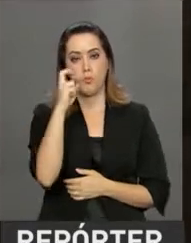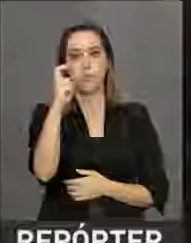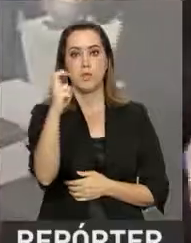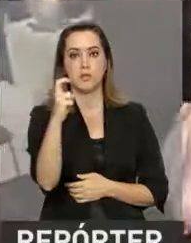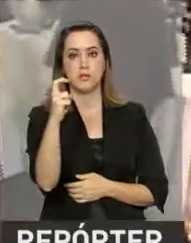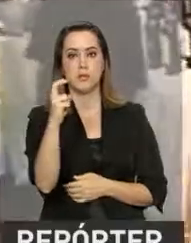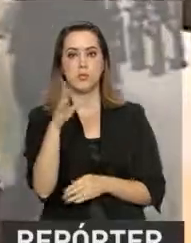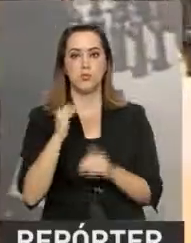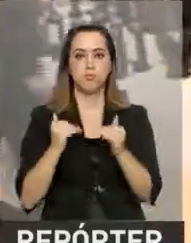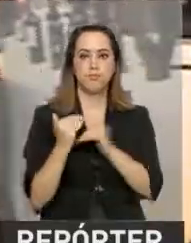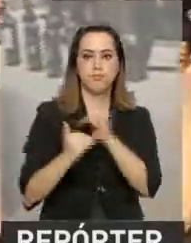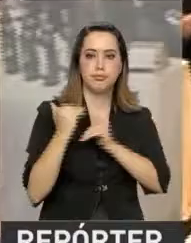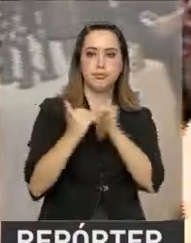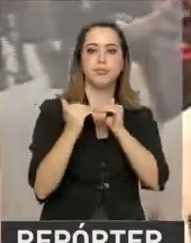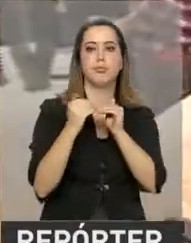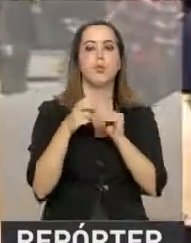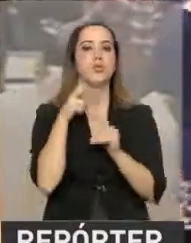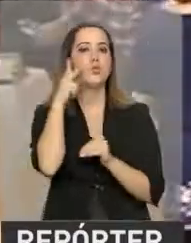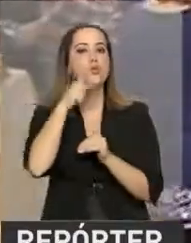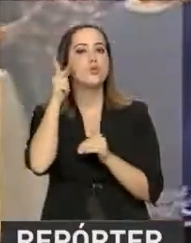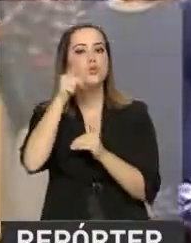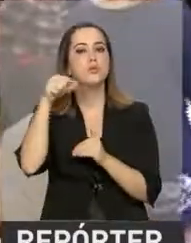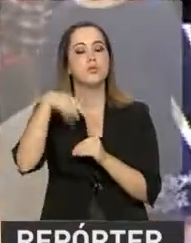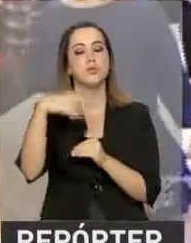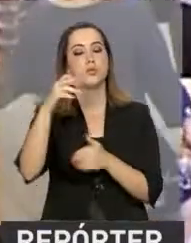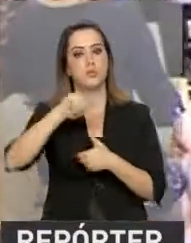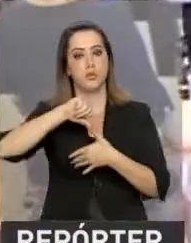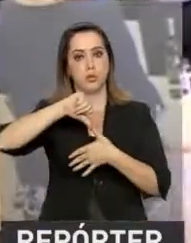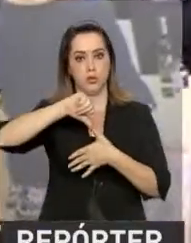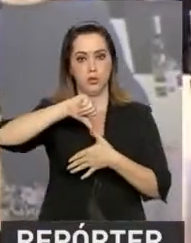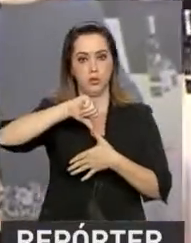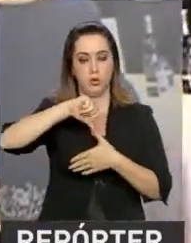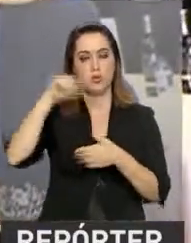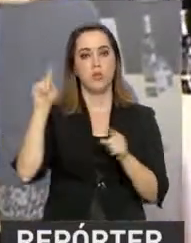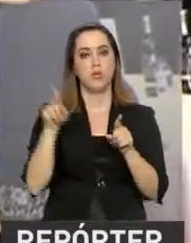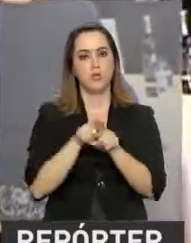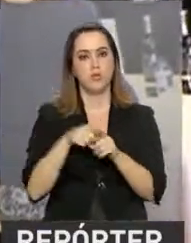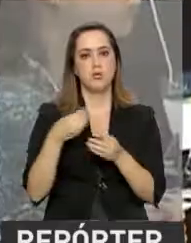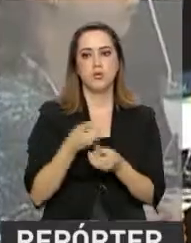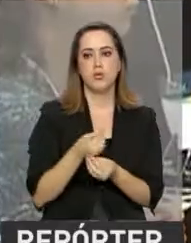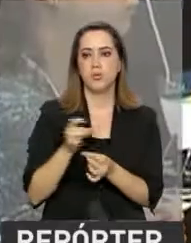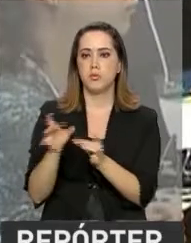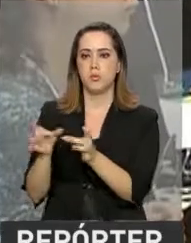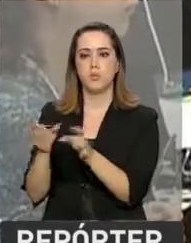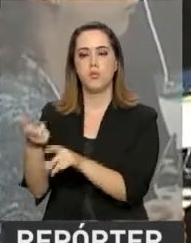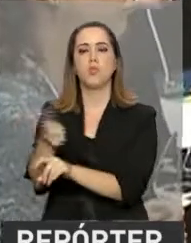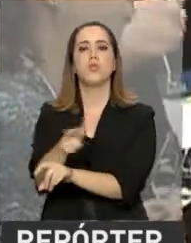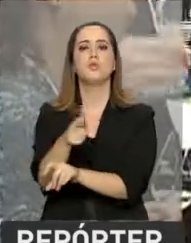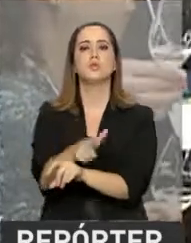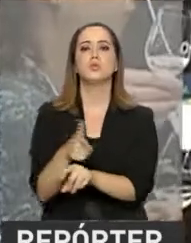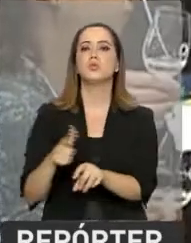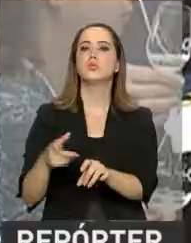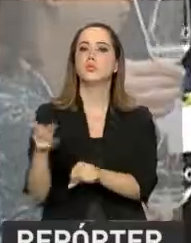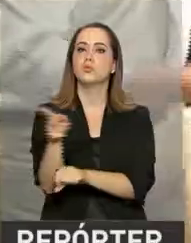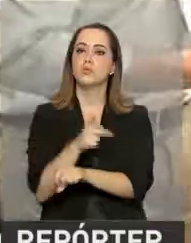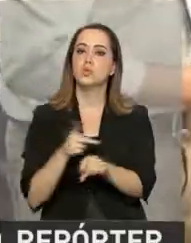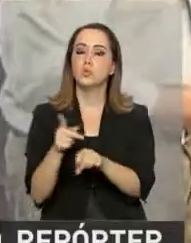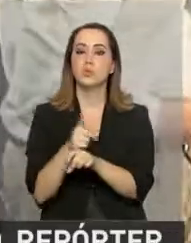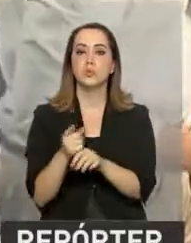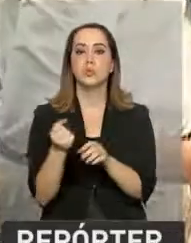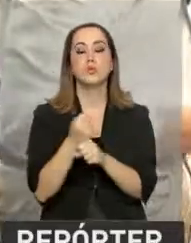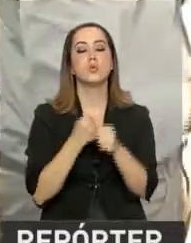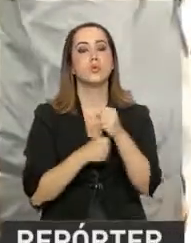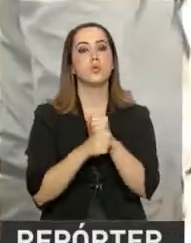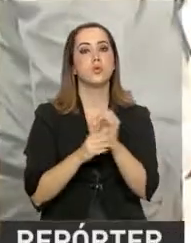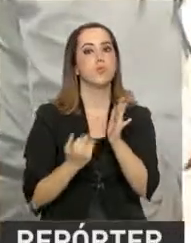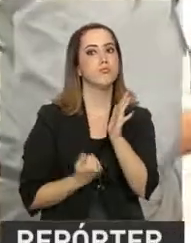Hemisfério Sul. Além do mercado interno, o vinho brasileiro é exportado para mais de 30 países. No ano passado, o faturamento do setor chegou